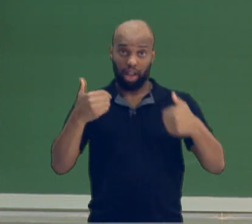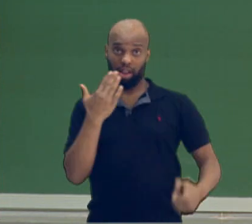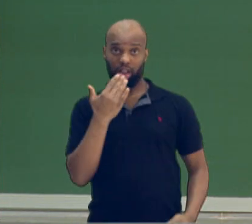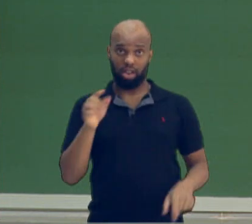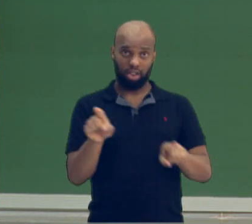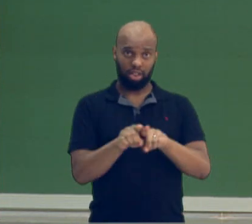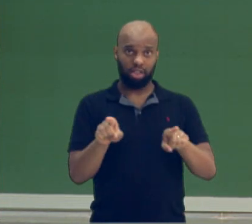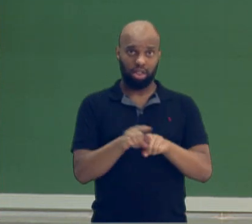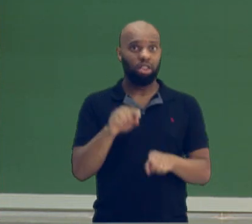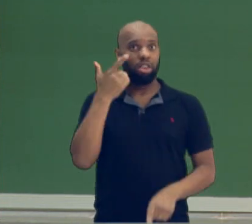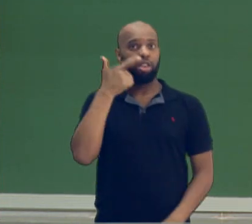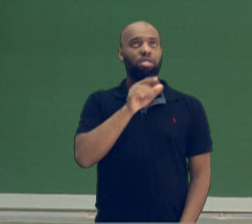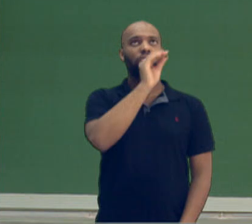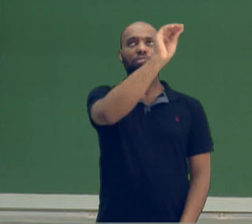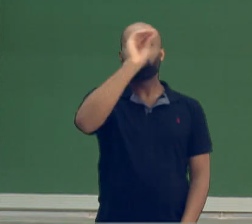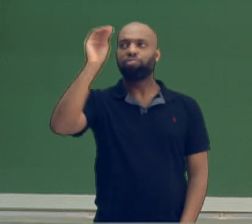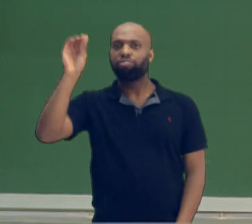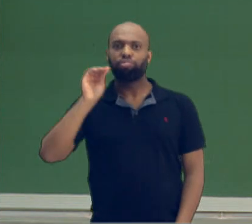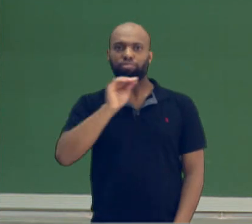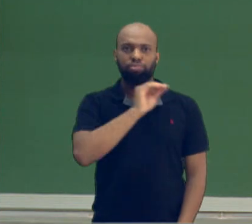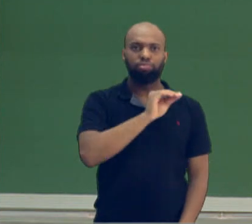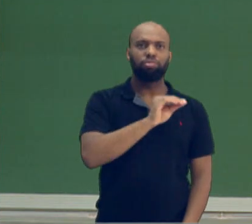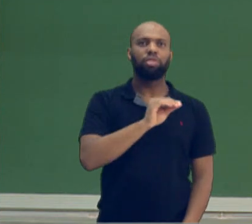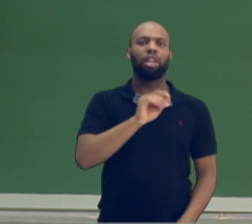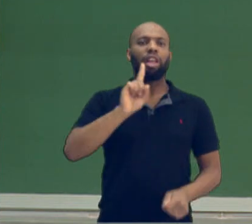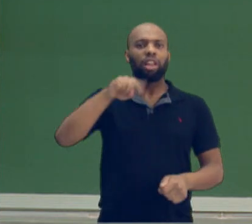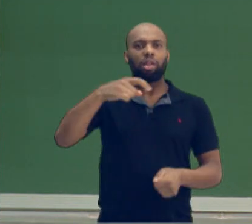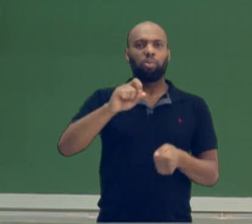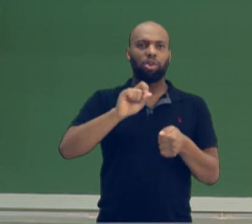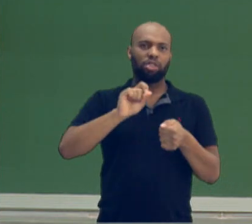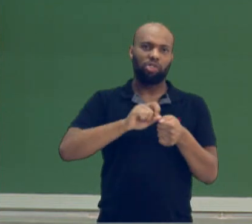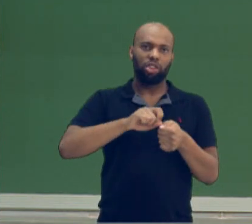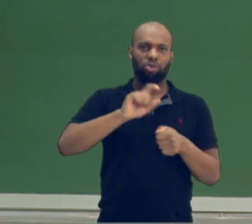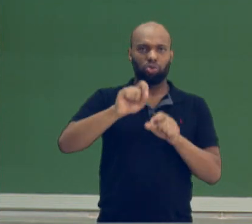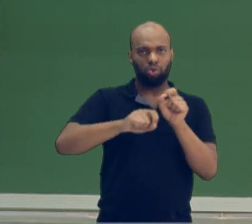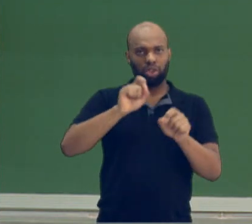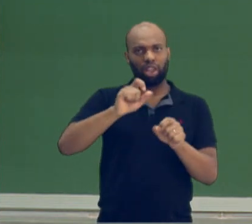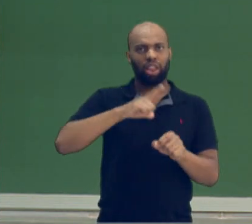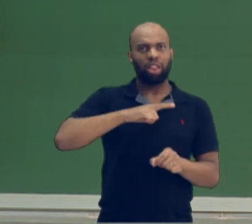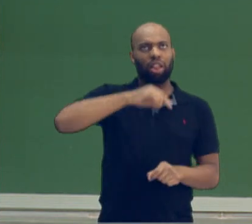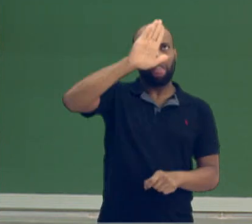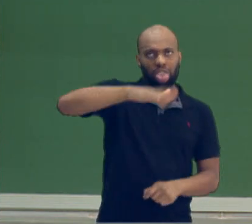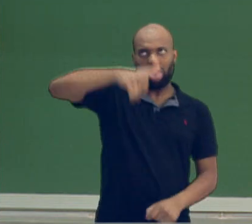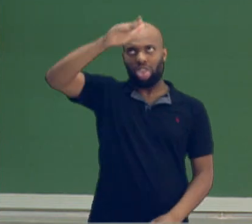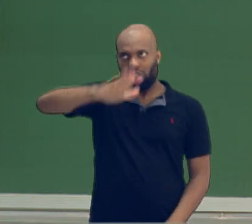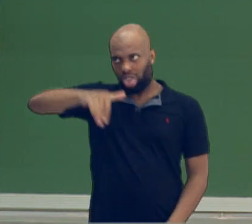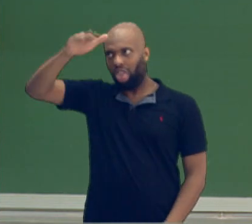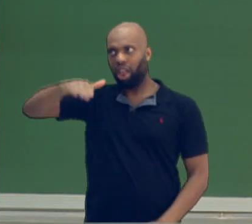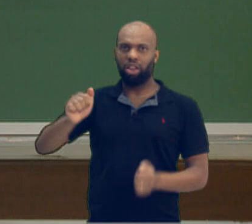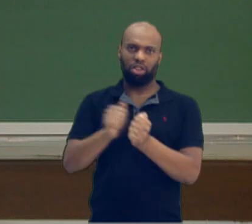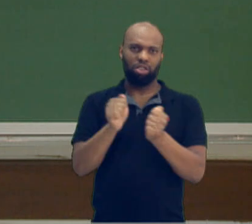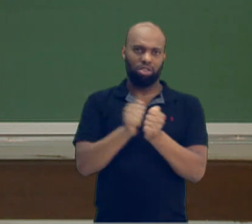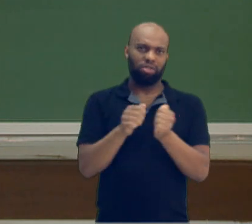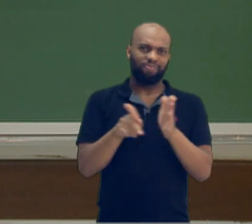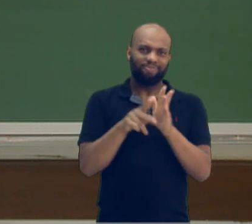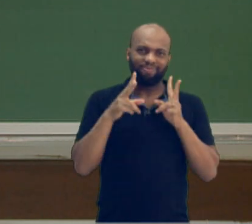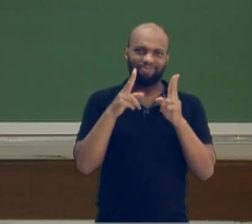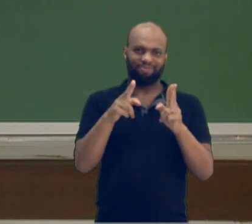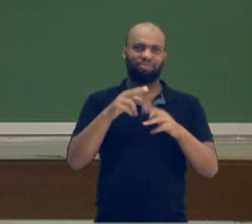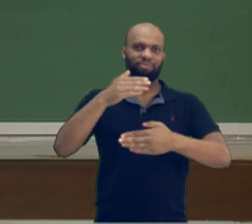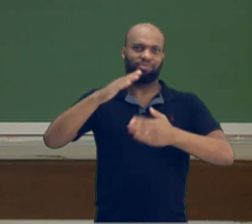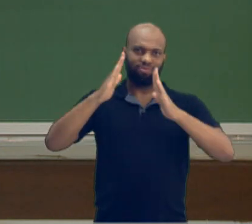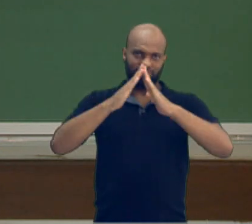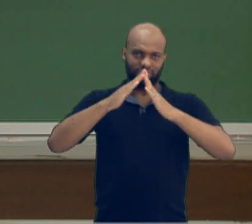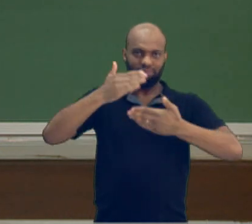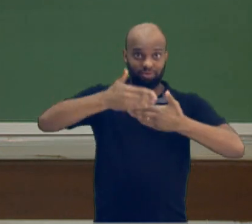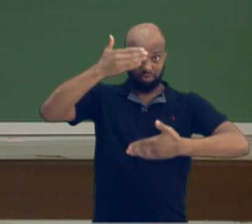para preencher aquele desenho e é rejuntado depois para finalizar, né? Rejunte, utilizado também em parede de casa.